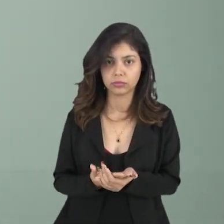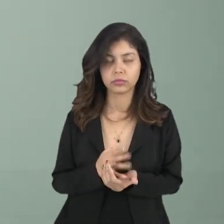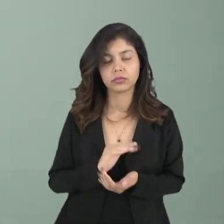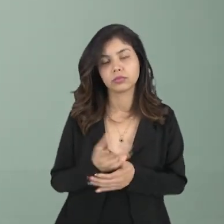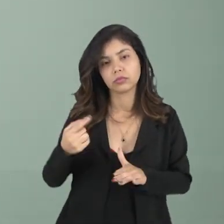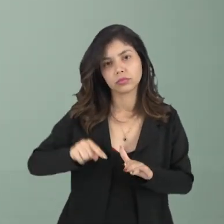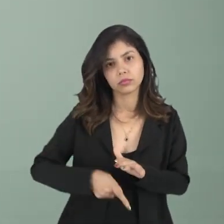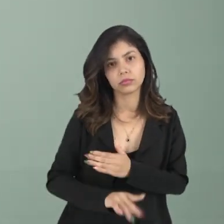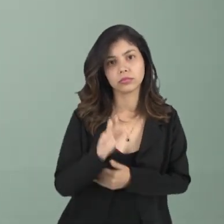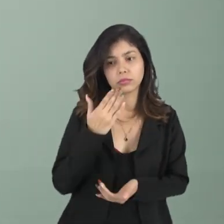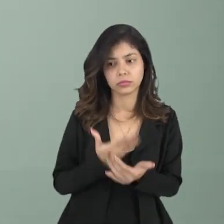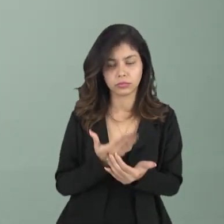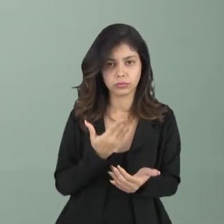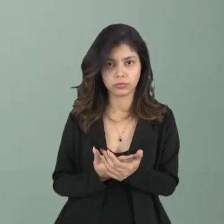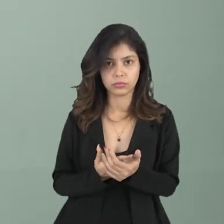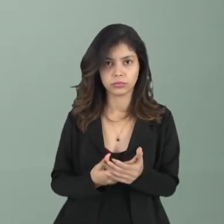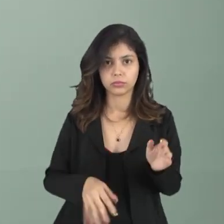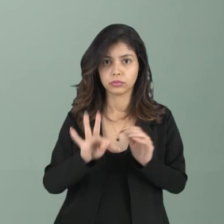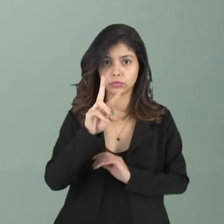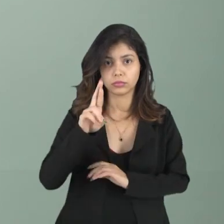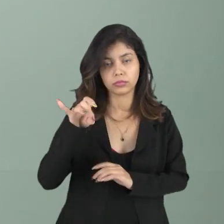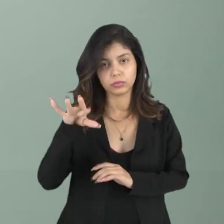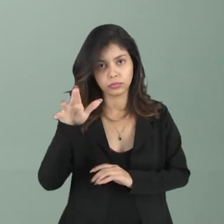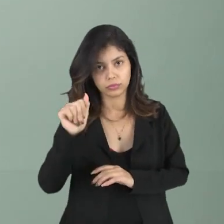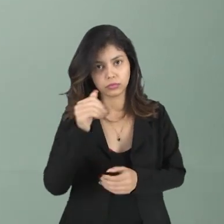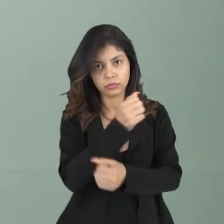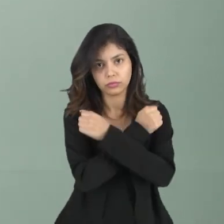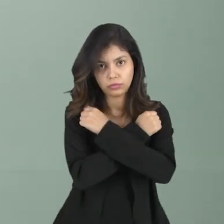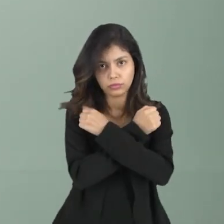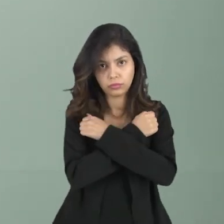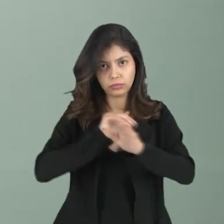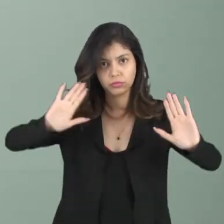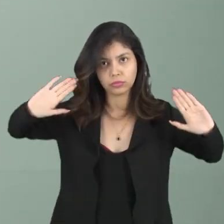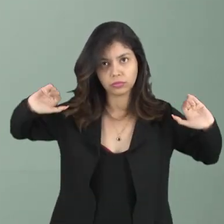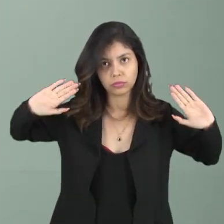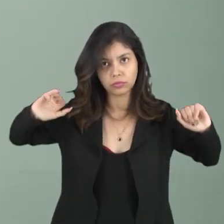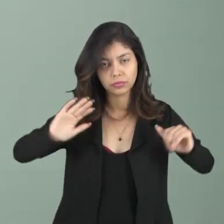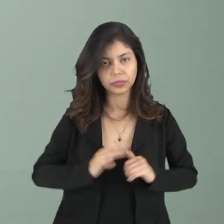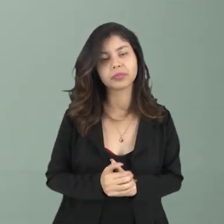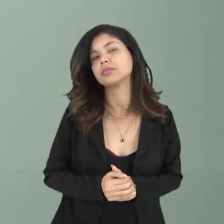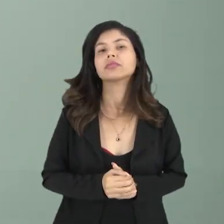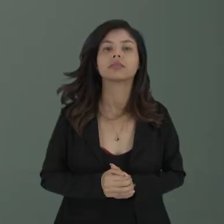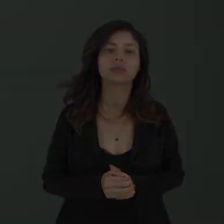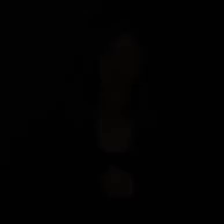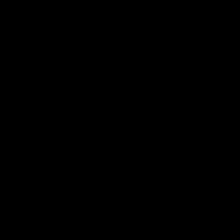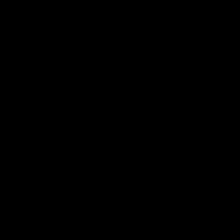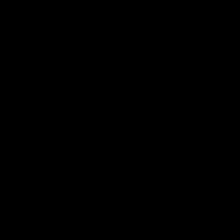e aprofunde os seus estudos sobre a termodinâmica. Um abraço, até a próxima.